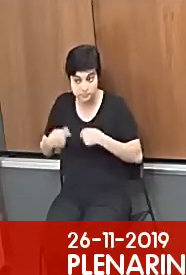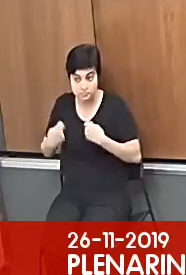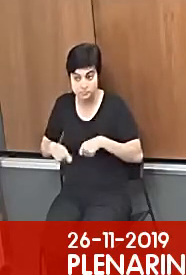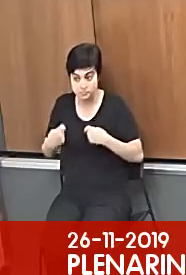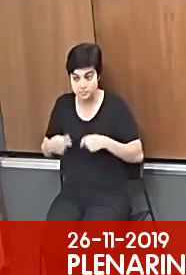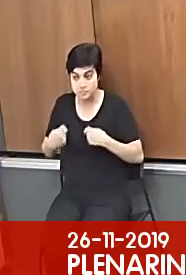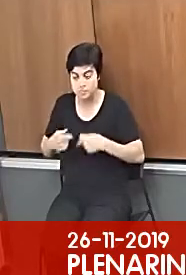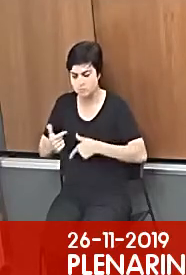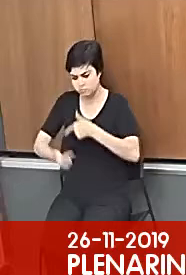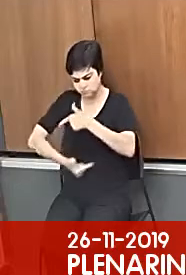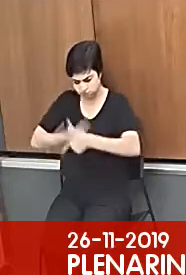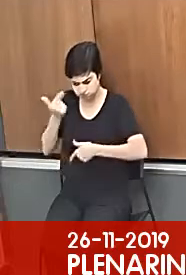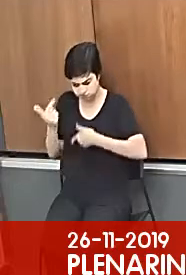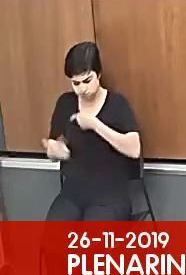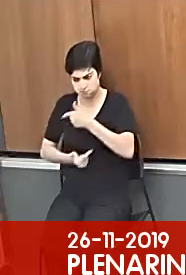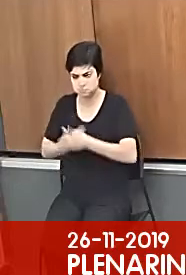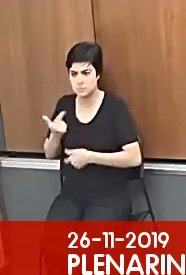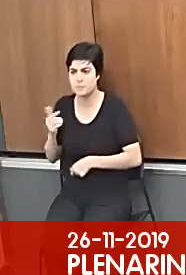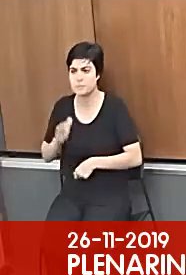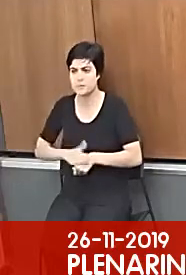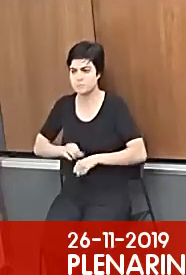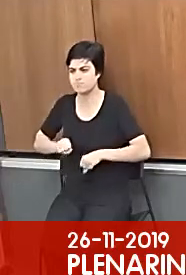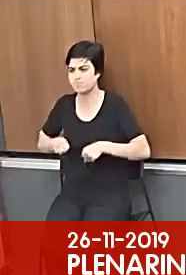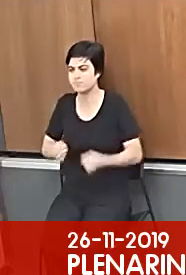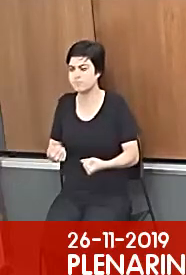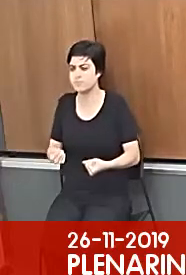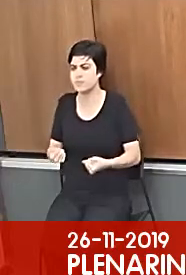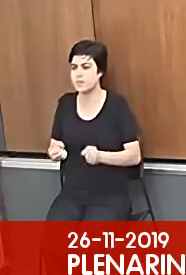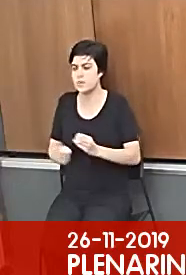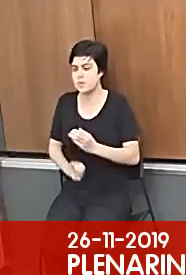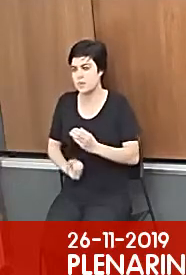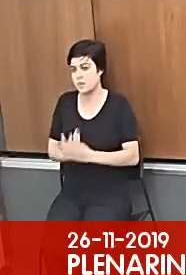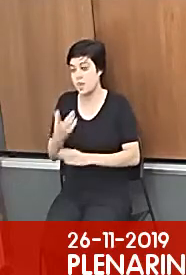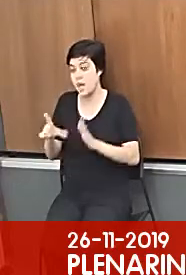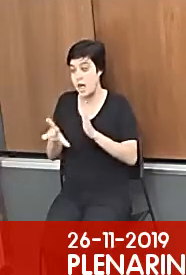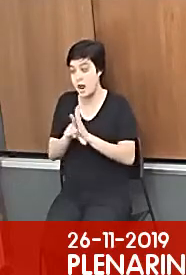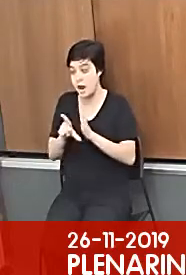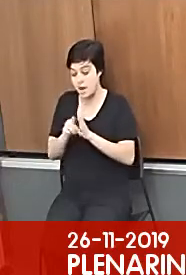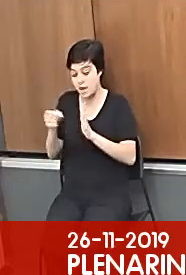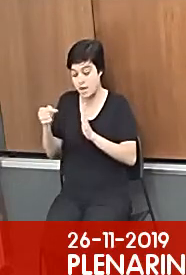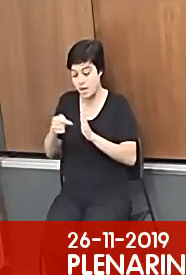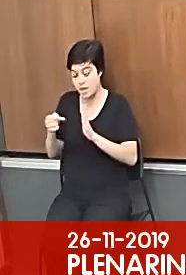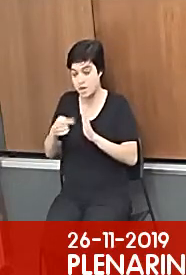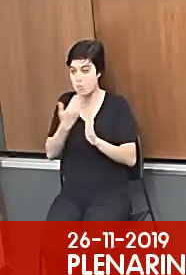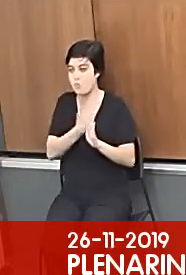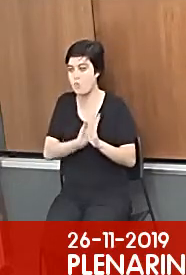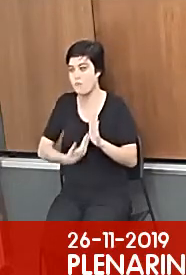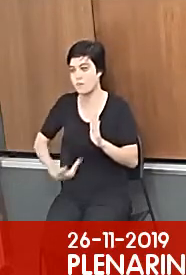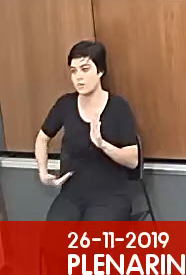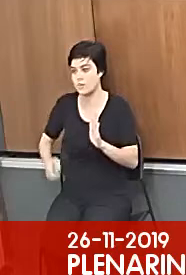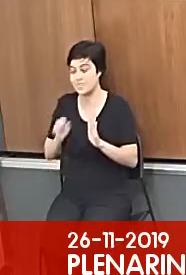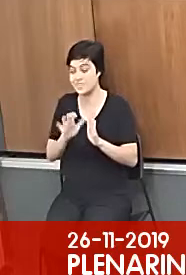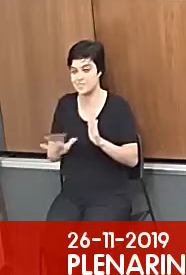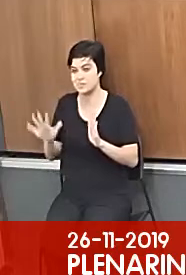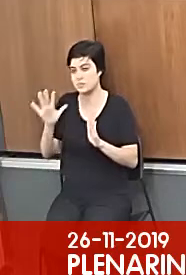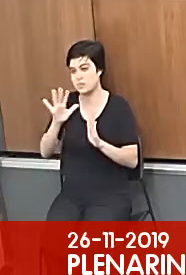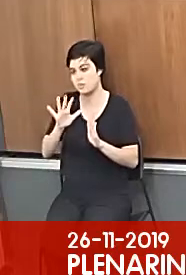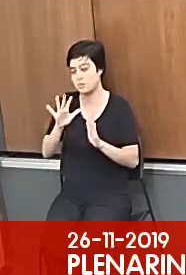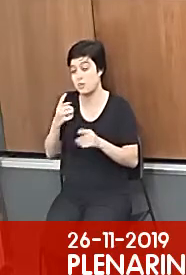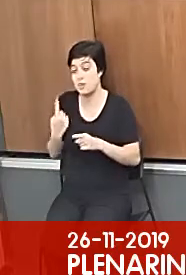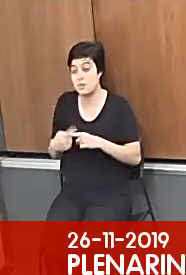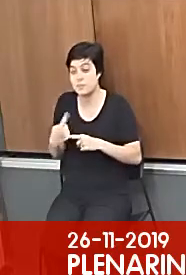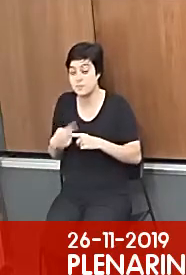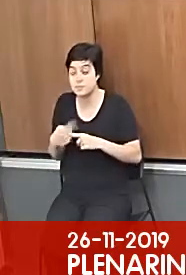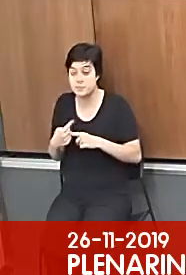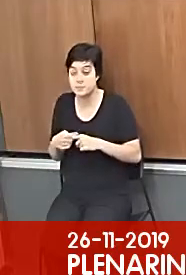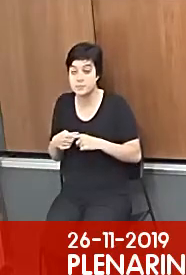Vamos fortalecer e vamos criar a lei a nível estadual. Vamos fortalecer. Porque, senão,